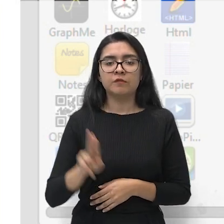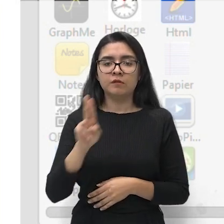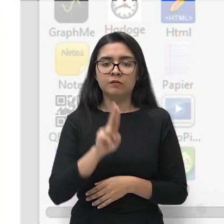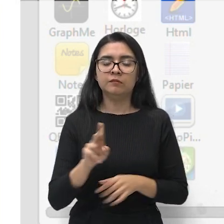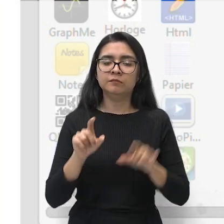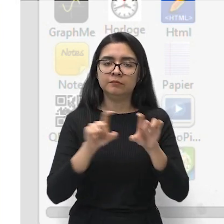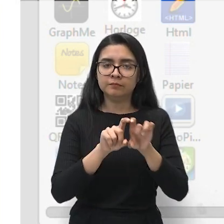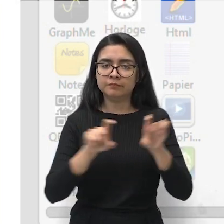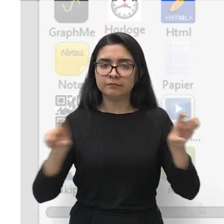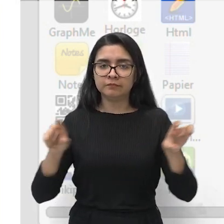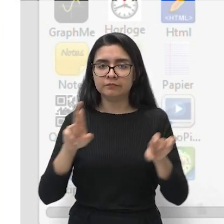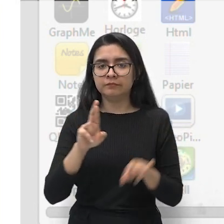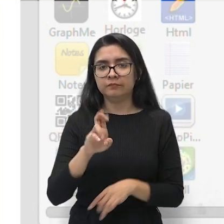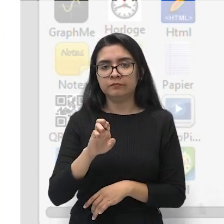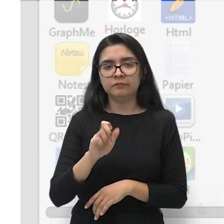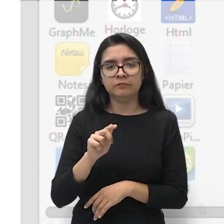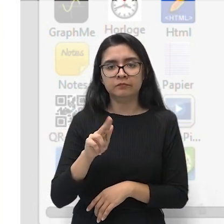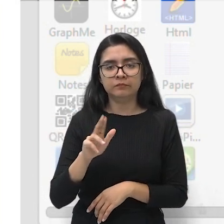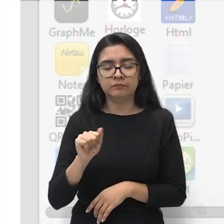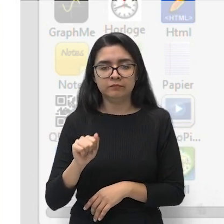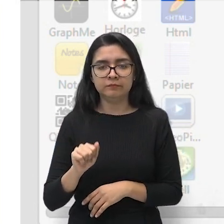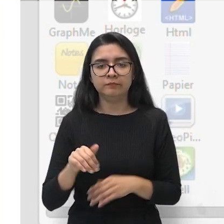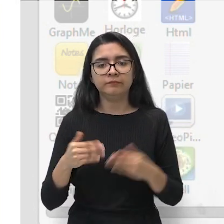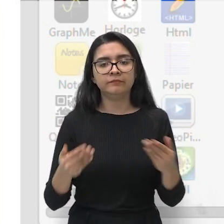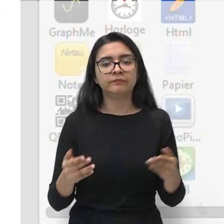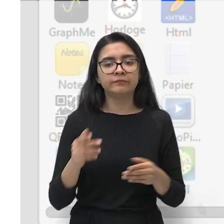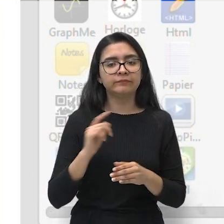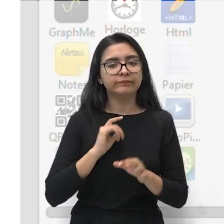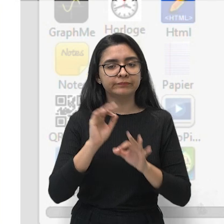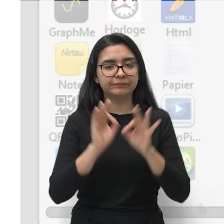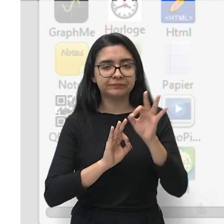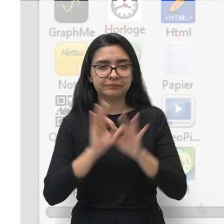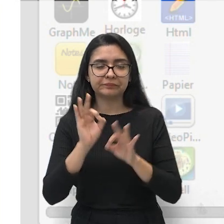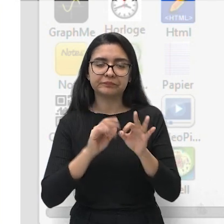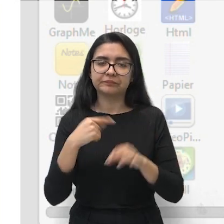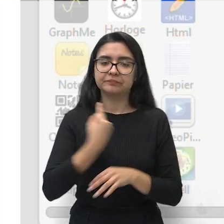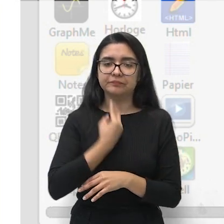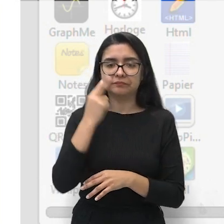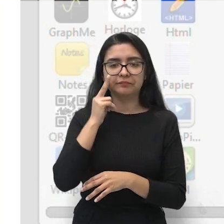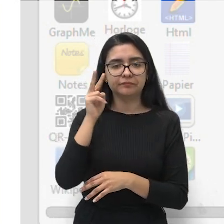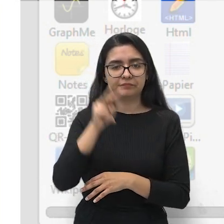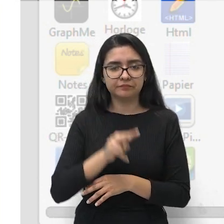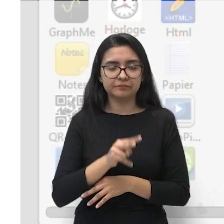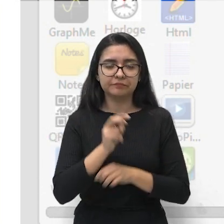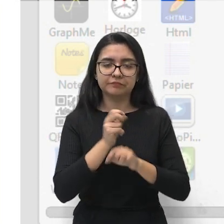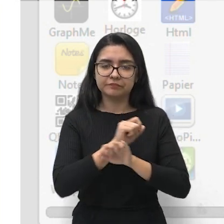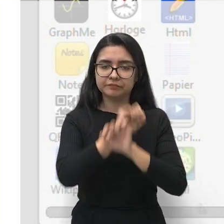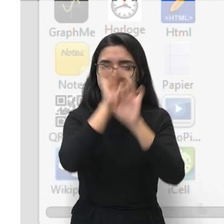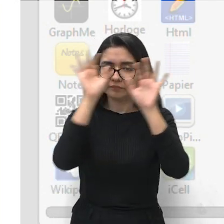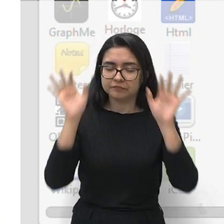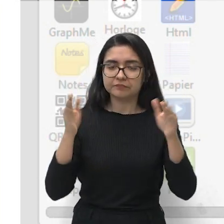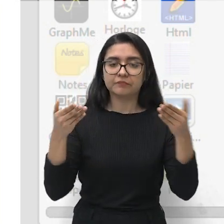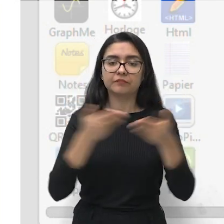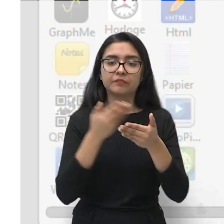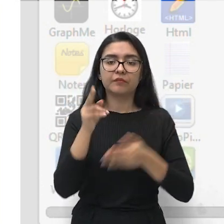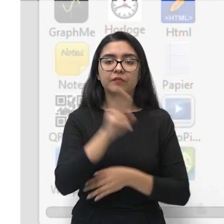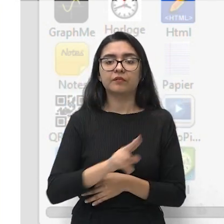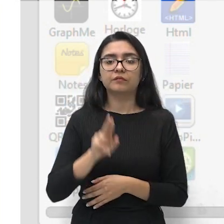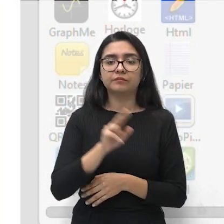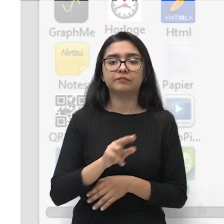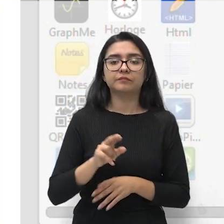nossa régua. Vamos posicionar um pouquinho aqui para cá, né? Para visualizar melhor. E agora vamos pegar aqui a